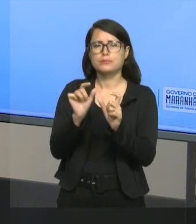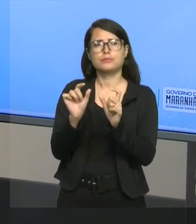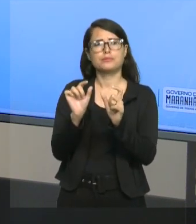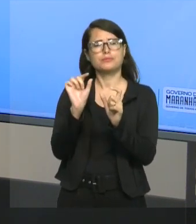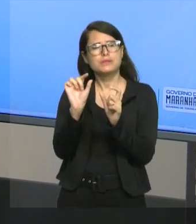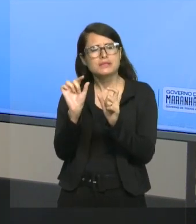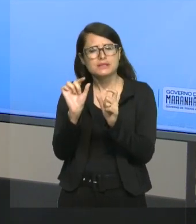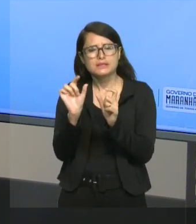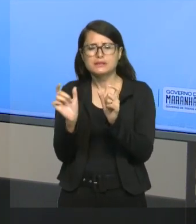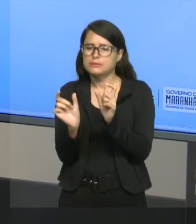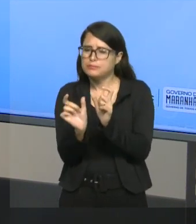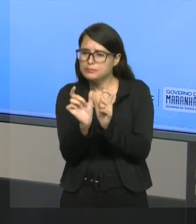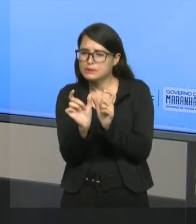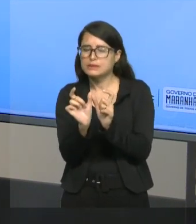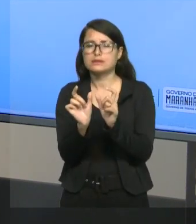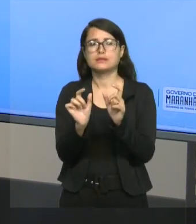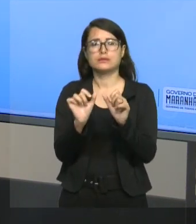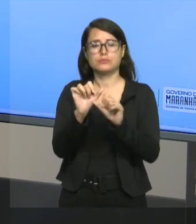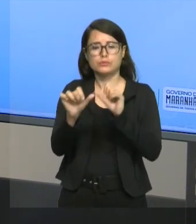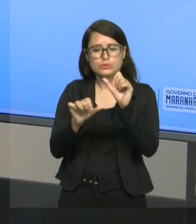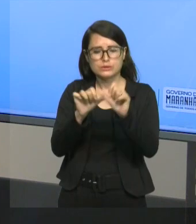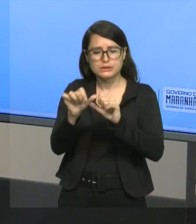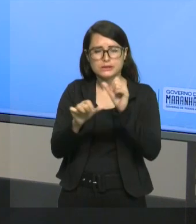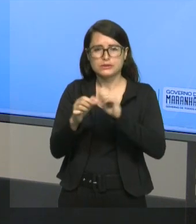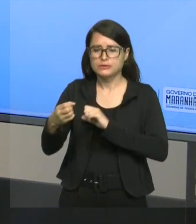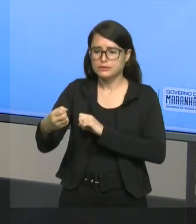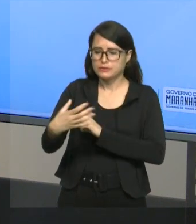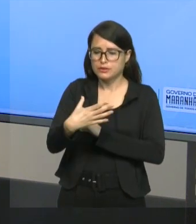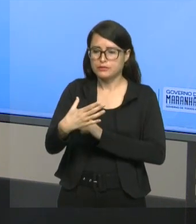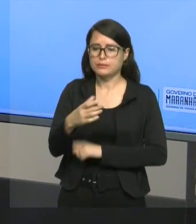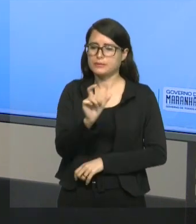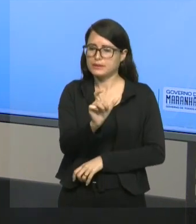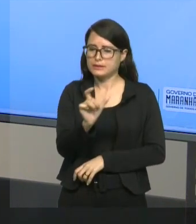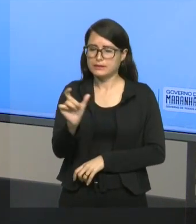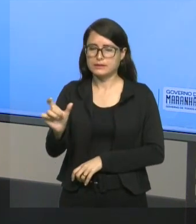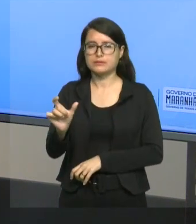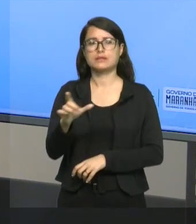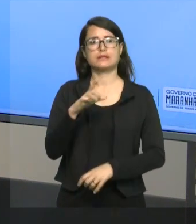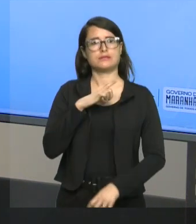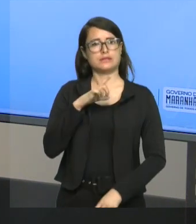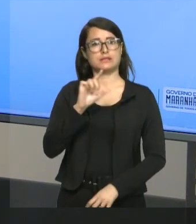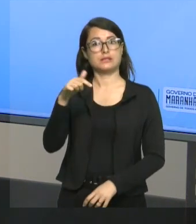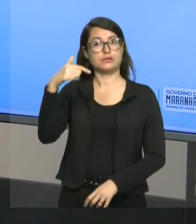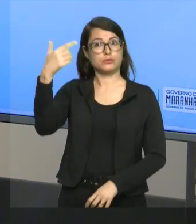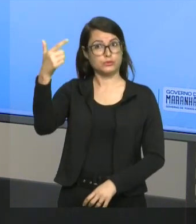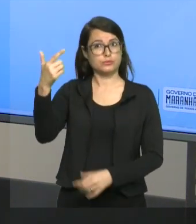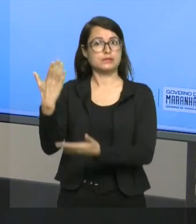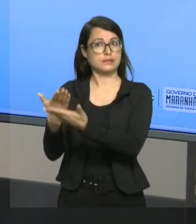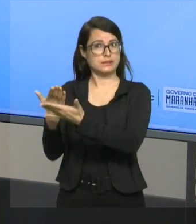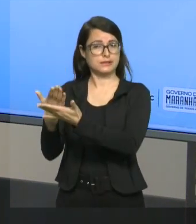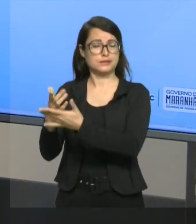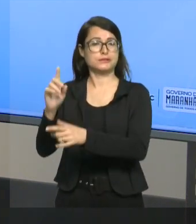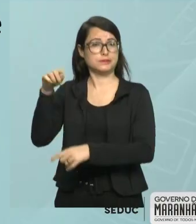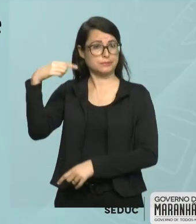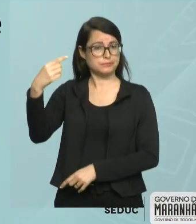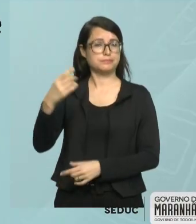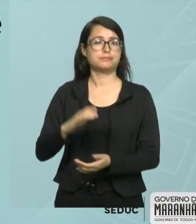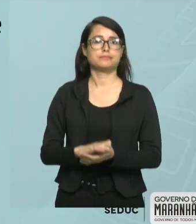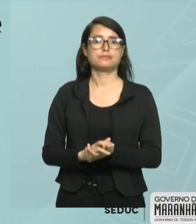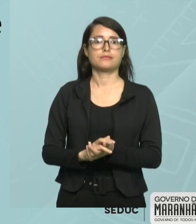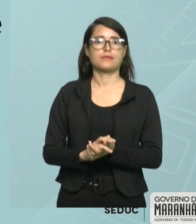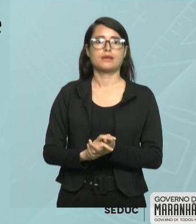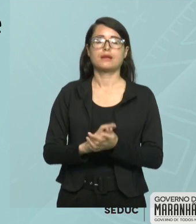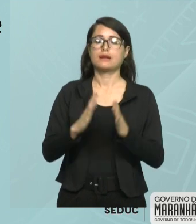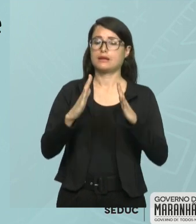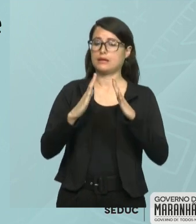radical, transformando também em uma nova palavra, assunto a ser visto em outra aula. Casa,